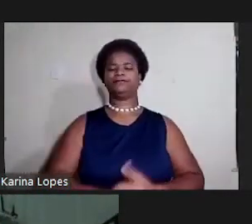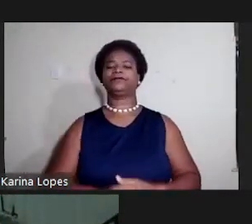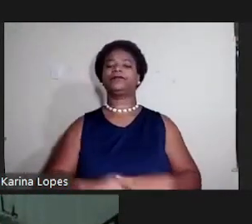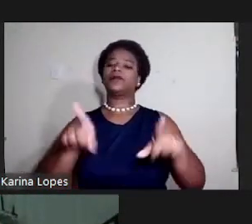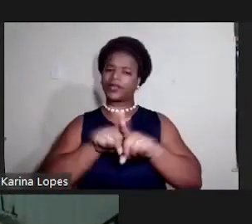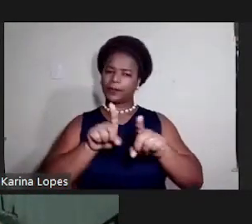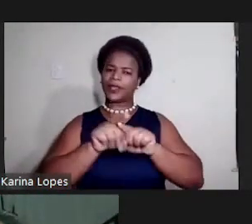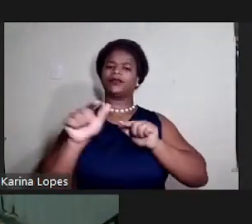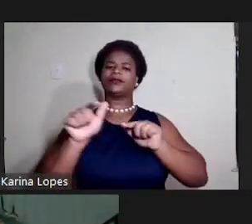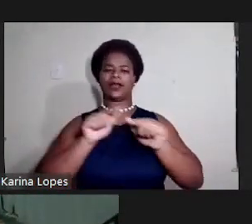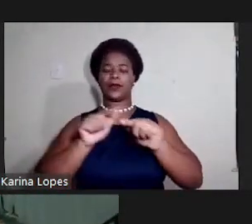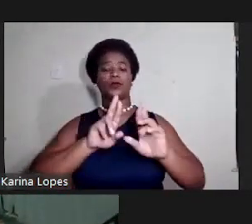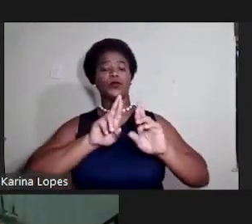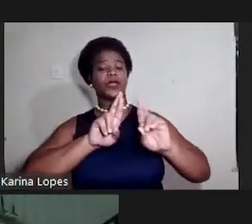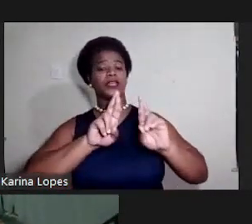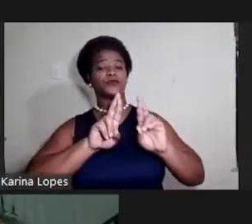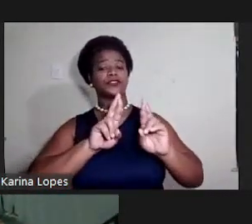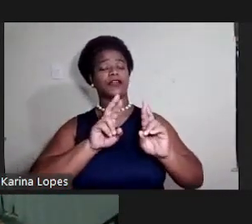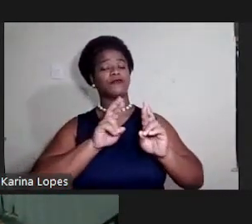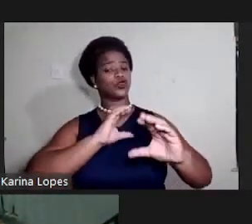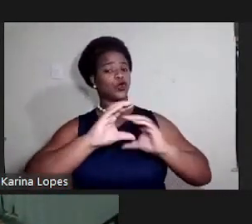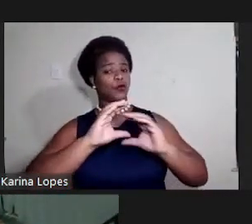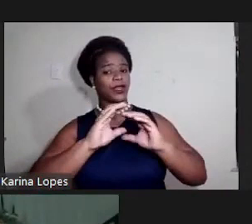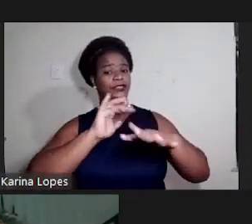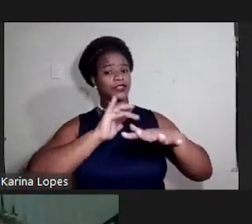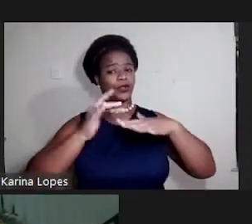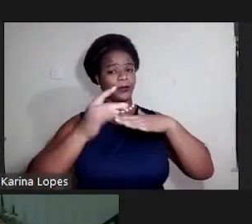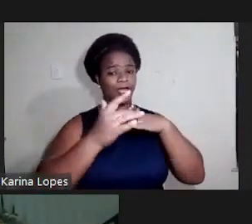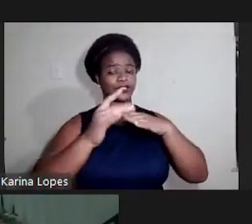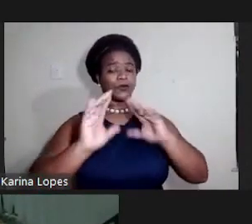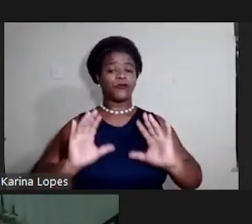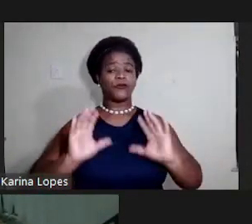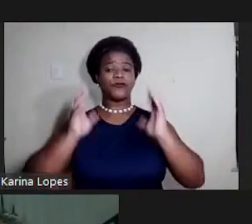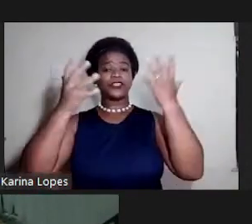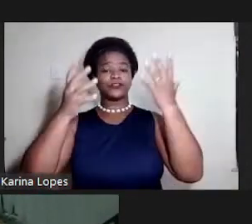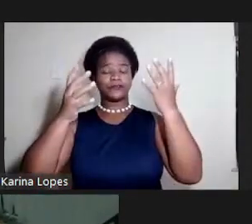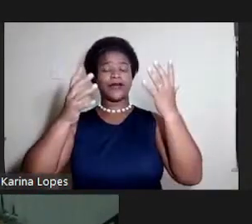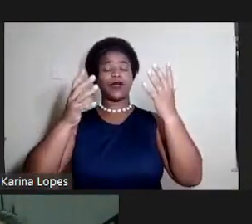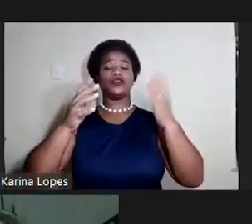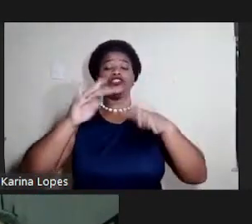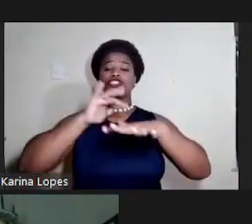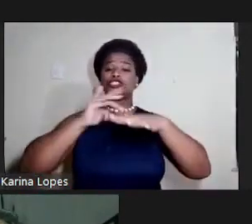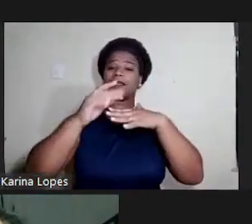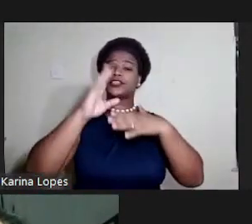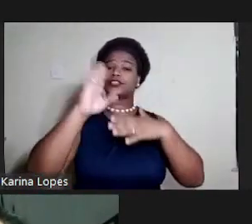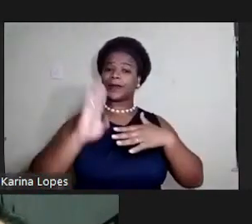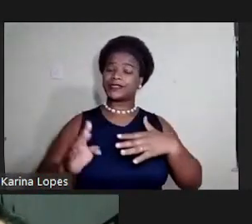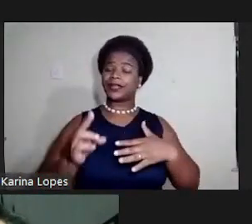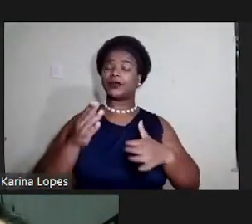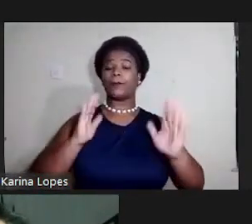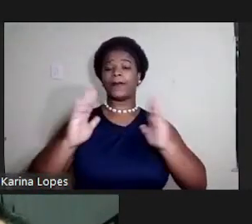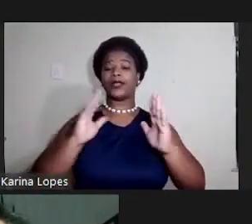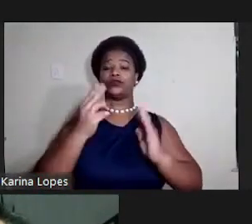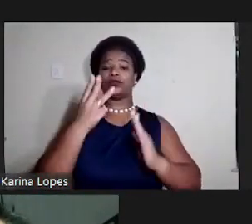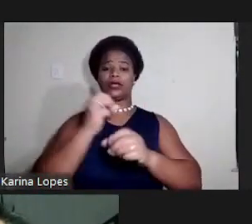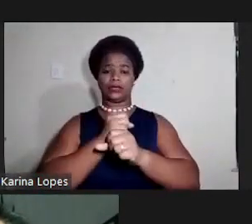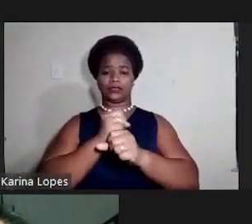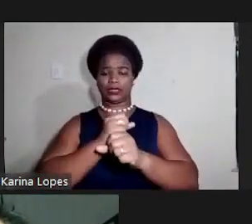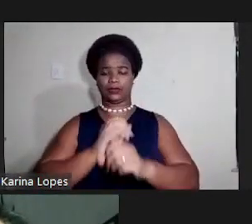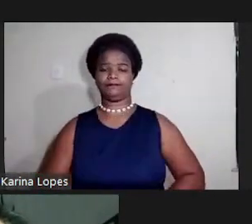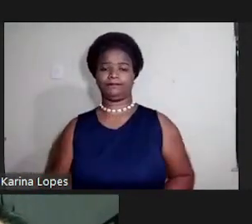comunicação e mídia para o Festival de Cinema Brasileiro, em Paris, durante 3 anos.